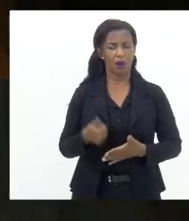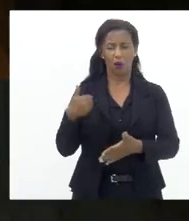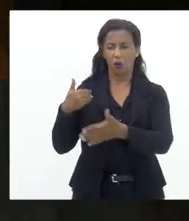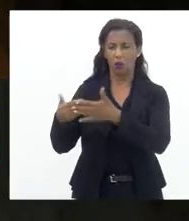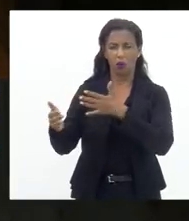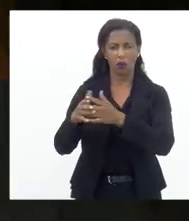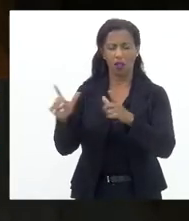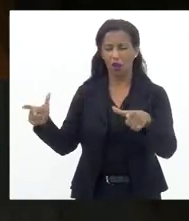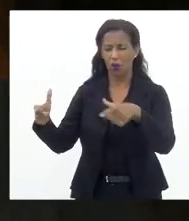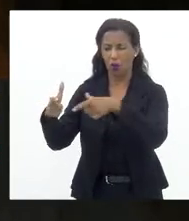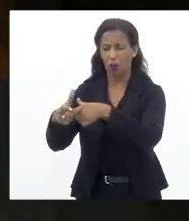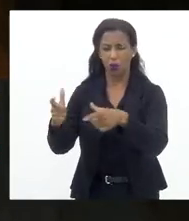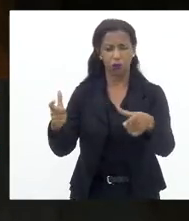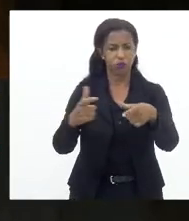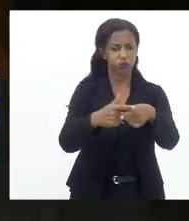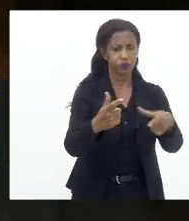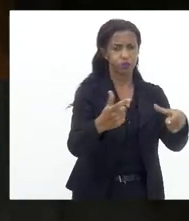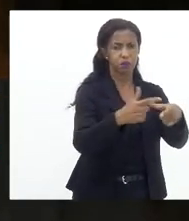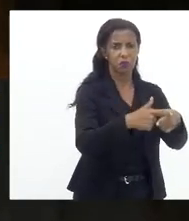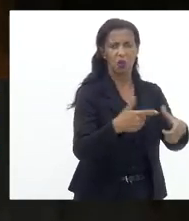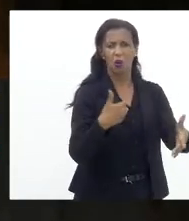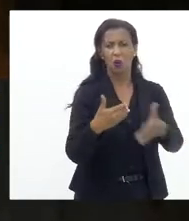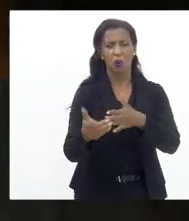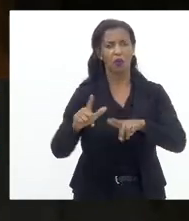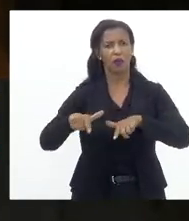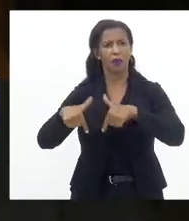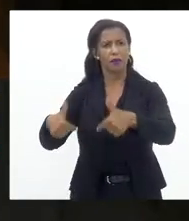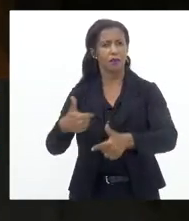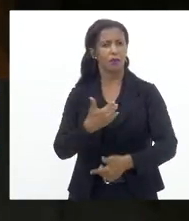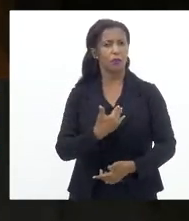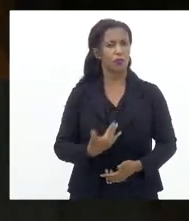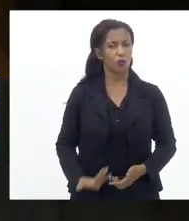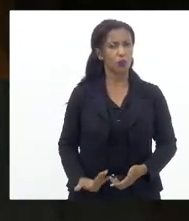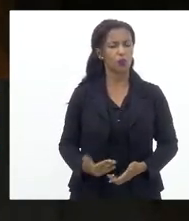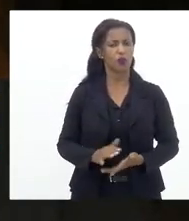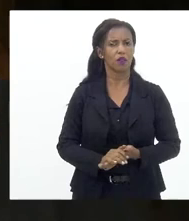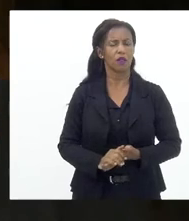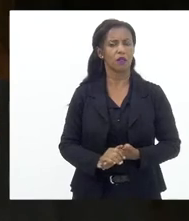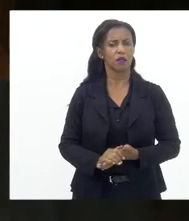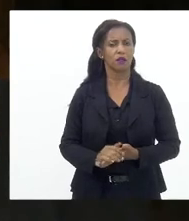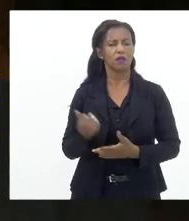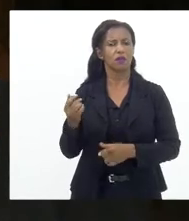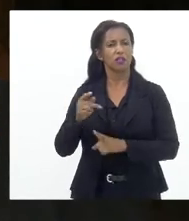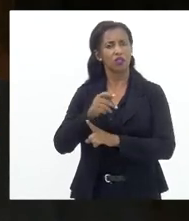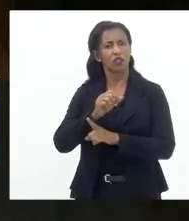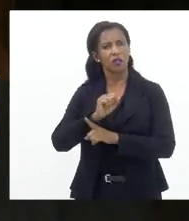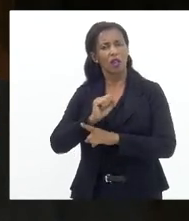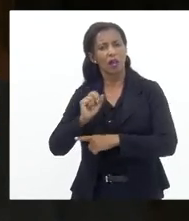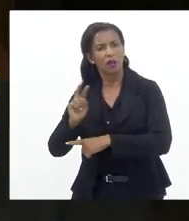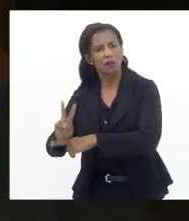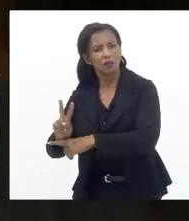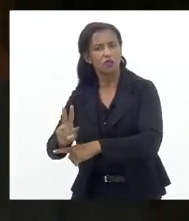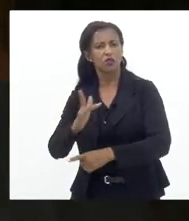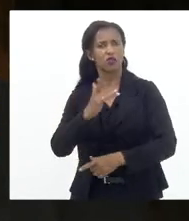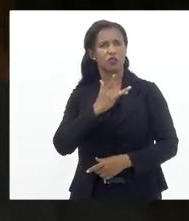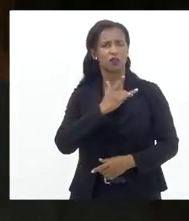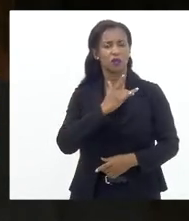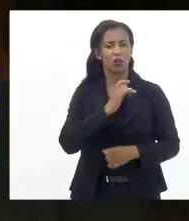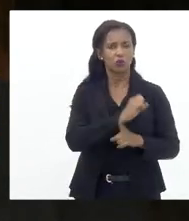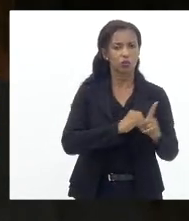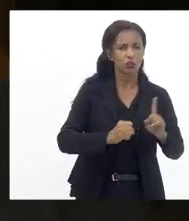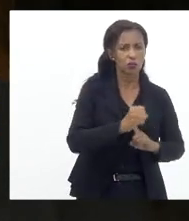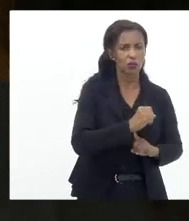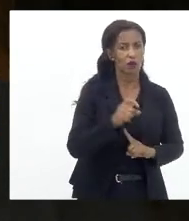minoria que seja para sucatear qualquer ação pública que seja na área da Assistência Social aquela secretaria